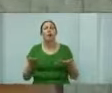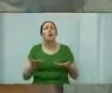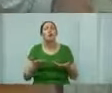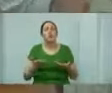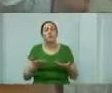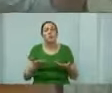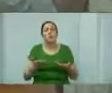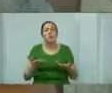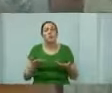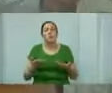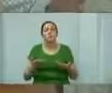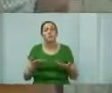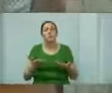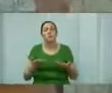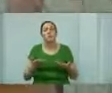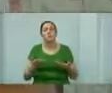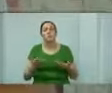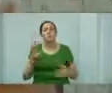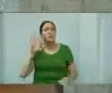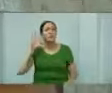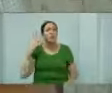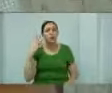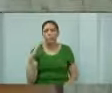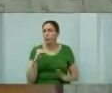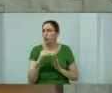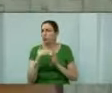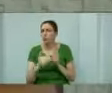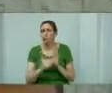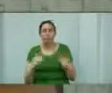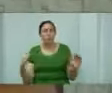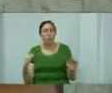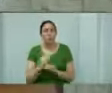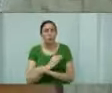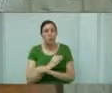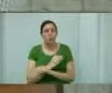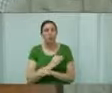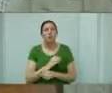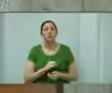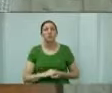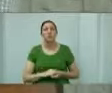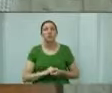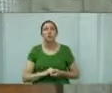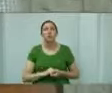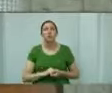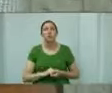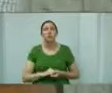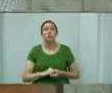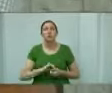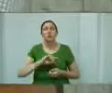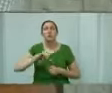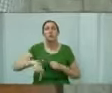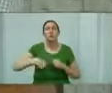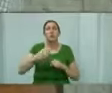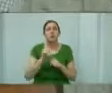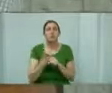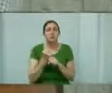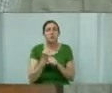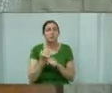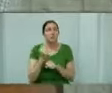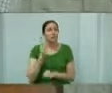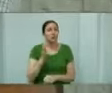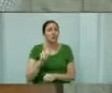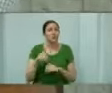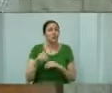tinha até no início desse ano foi resolvido todos. Bom, agora abrimos para o ano que vem, sabe quantos já tem cadastrados? Já tem 1.000 para o próximo